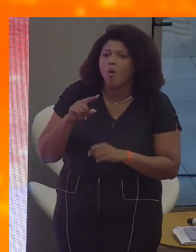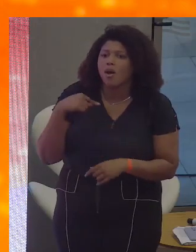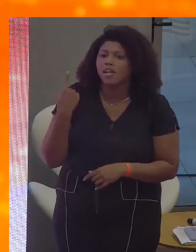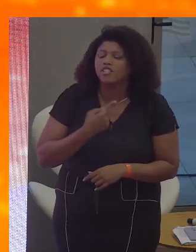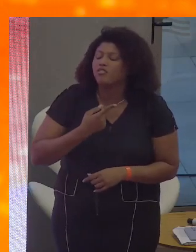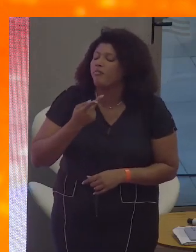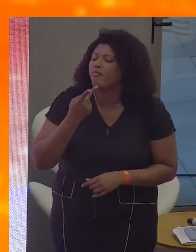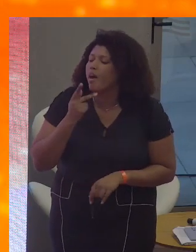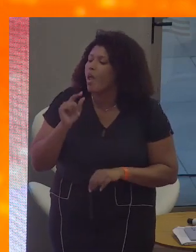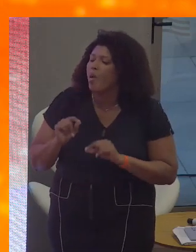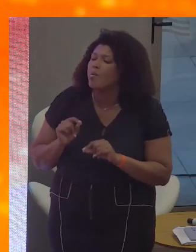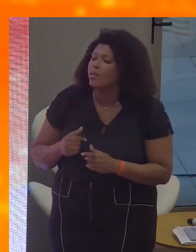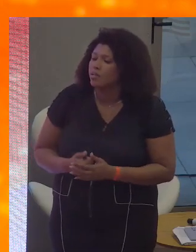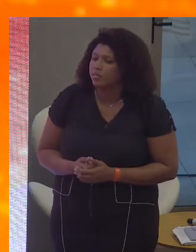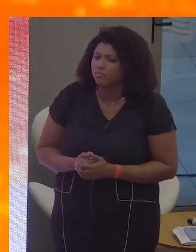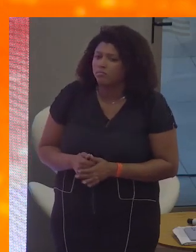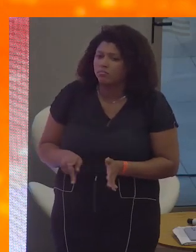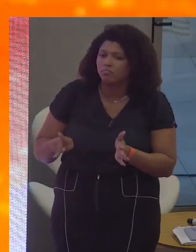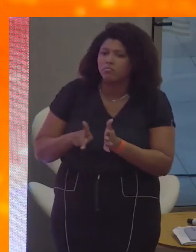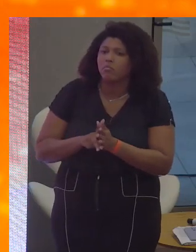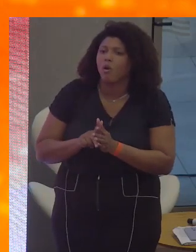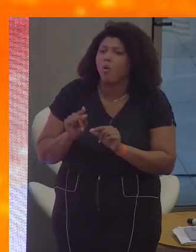é padronizado em quê?